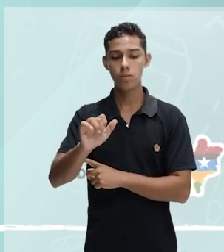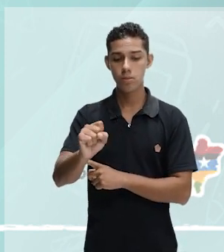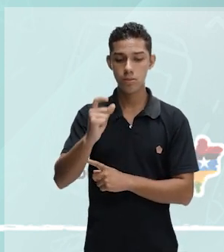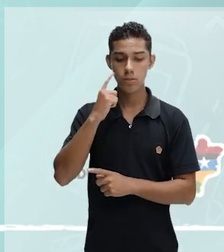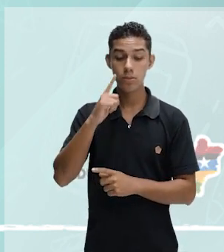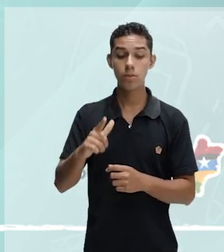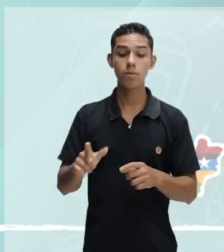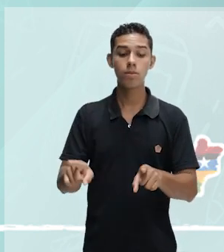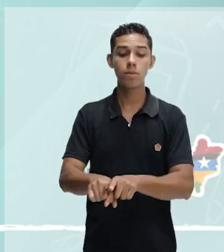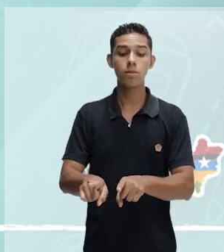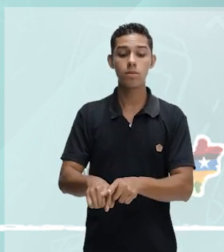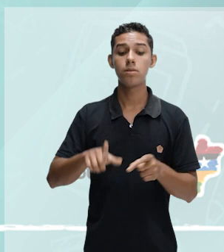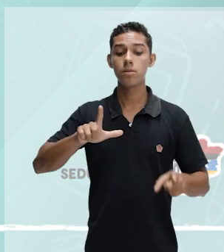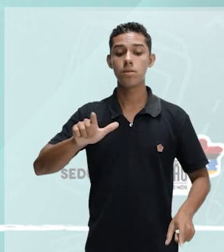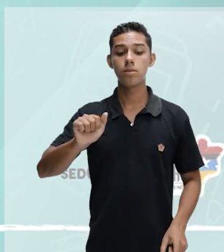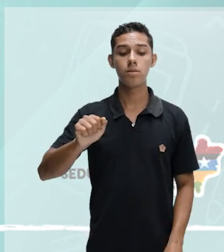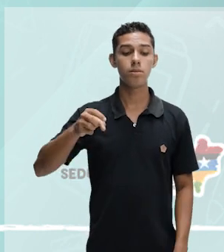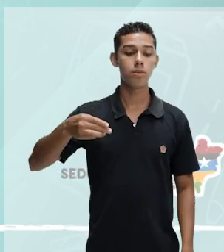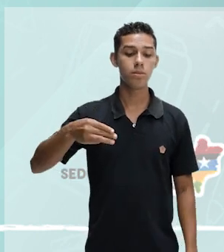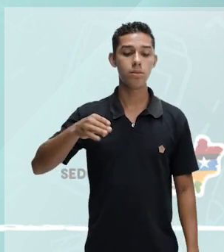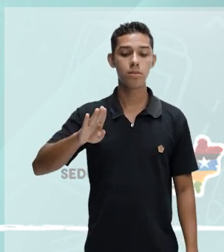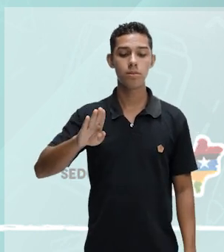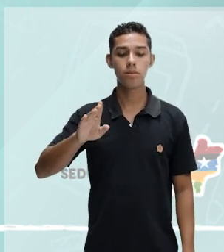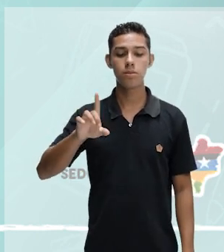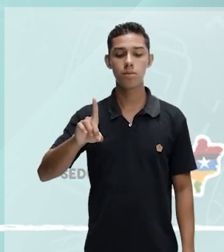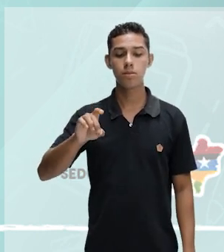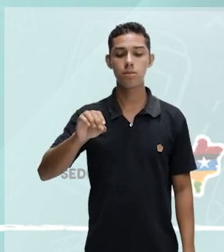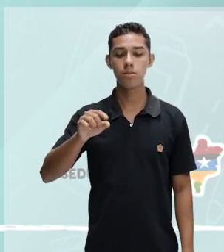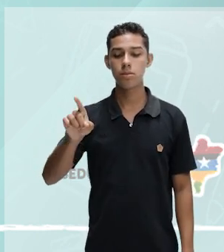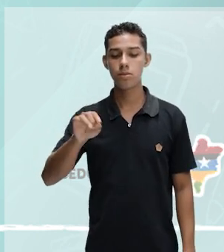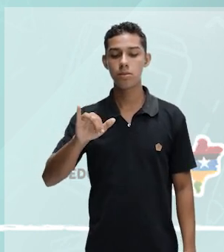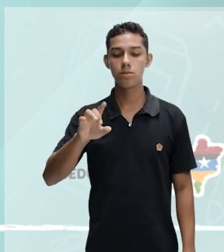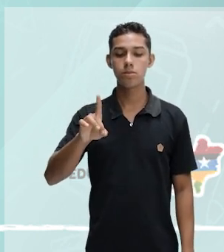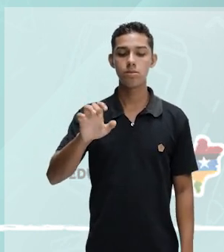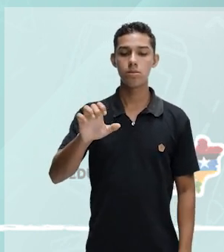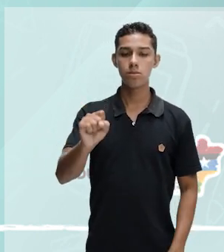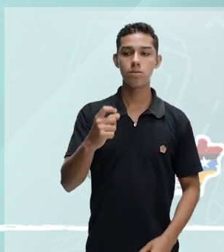sutura lambdoide. Gravem esses nomes, sutura